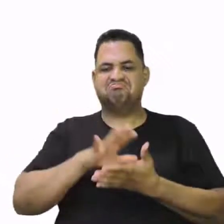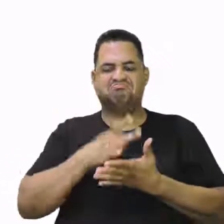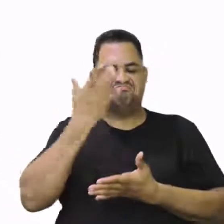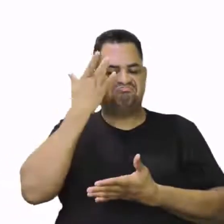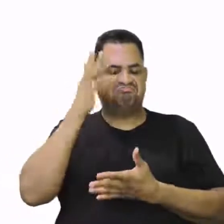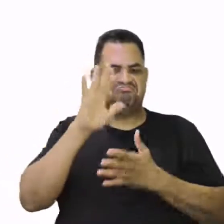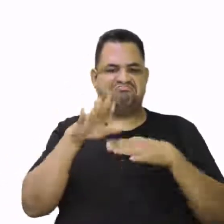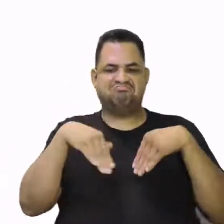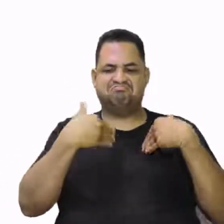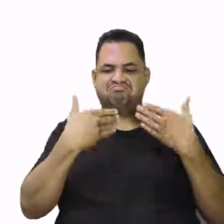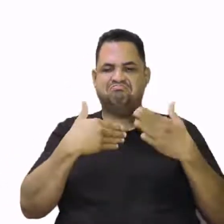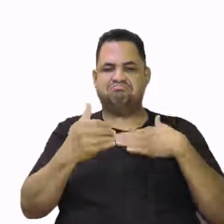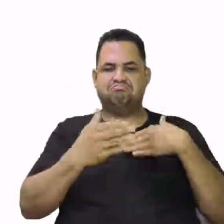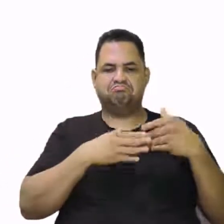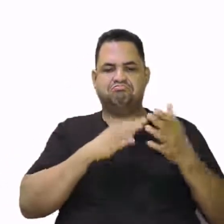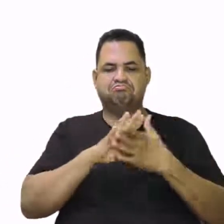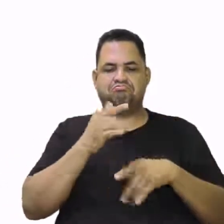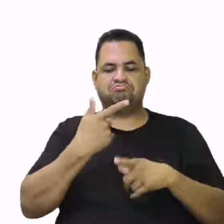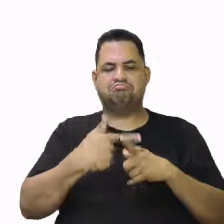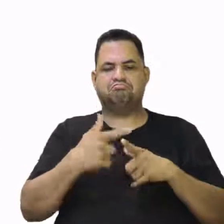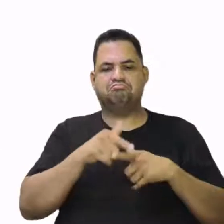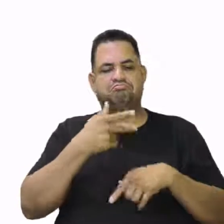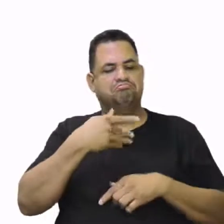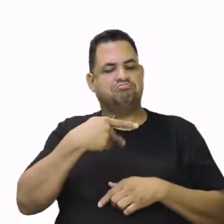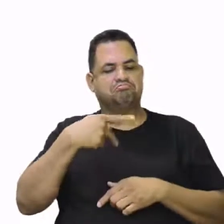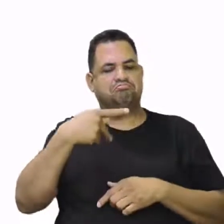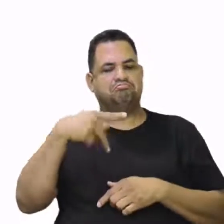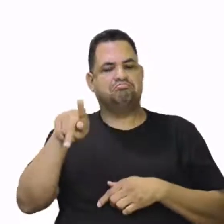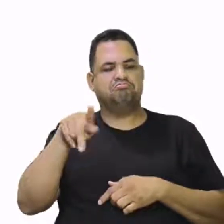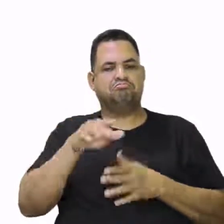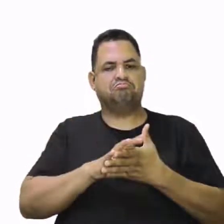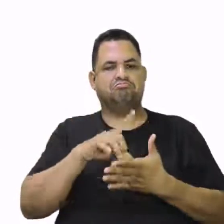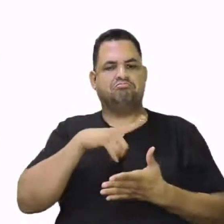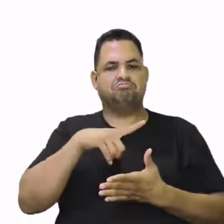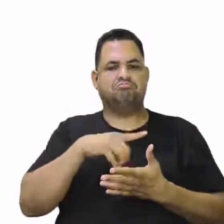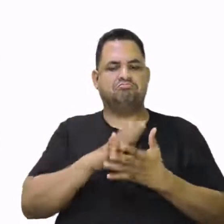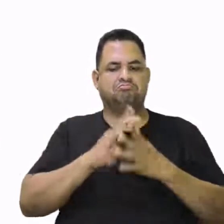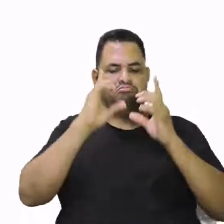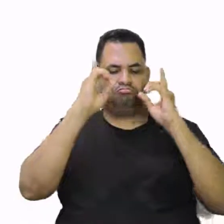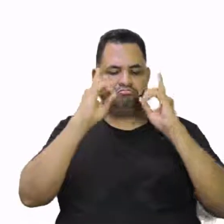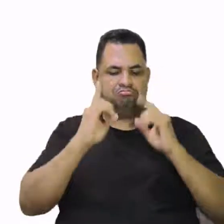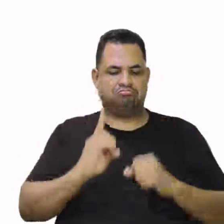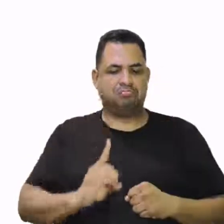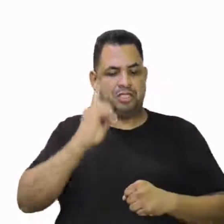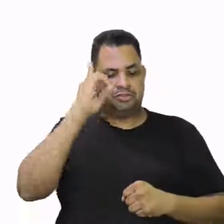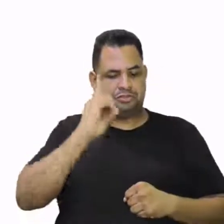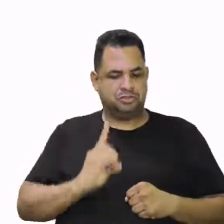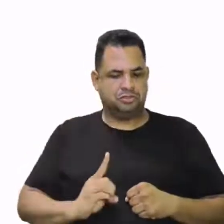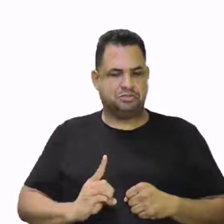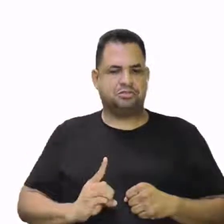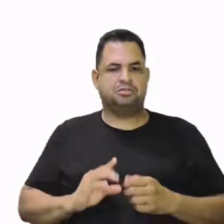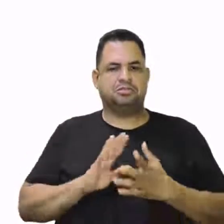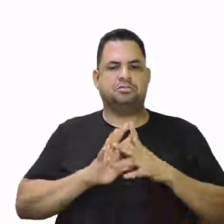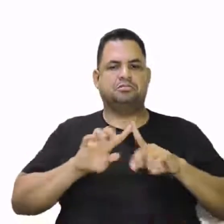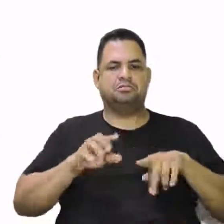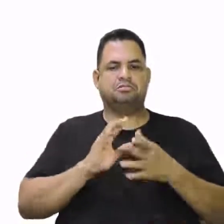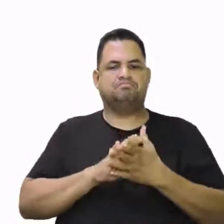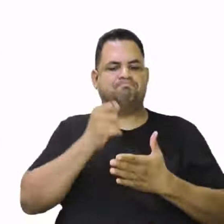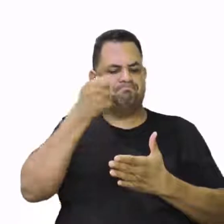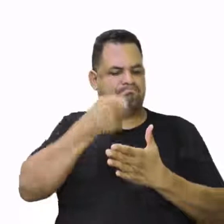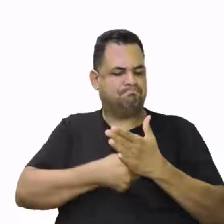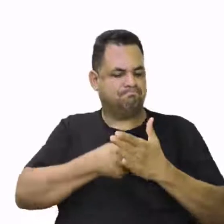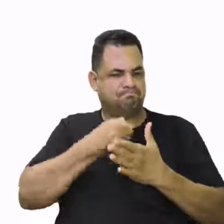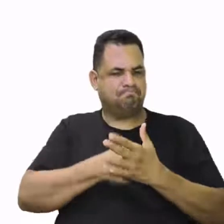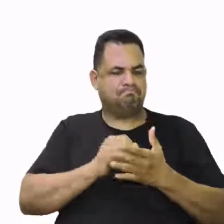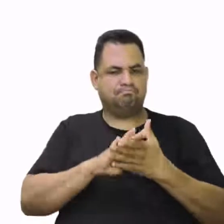desempregado, o problema é seu e não meu. Você tem os seus direitos e seus deveres. Mas se você tiver sem